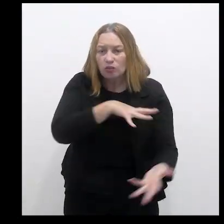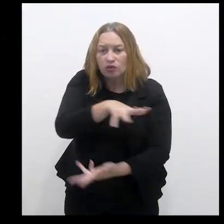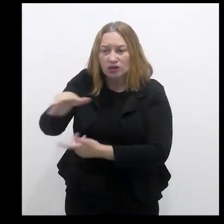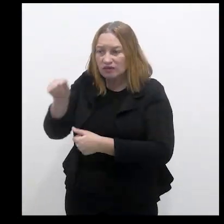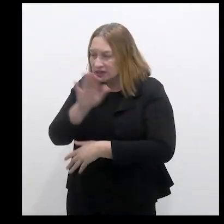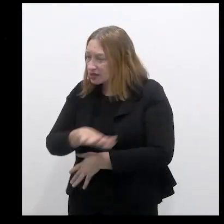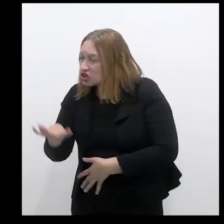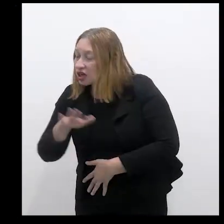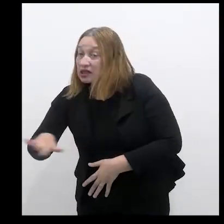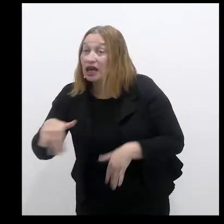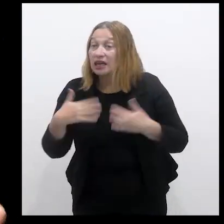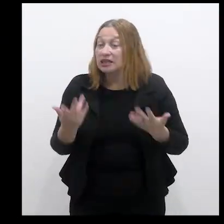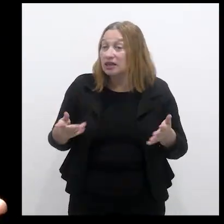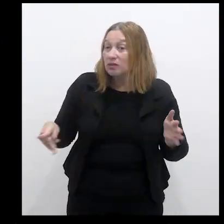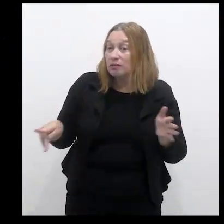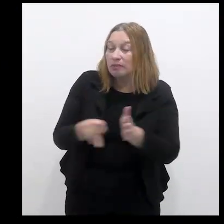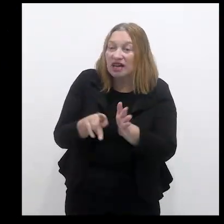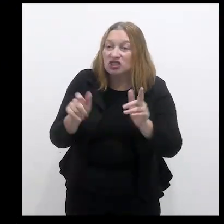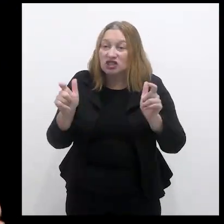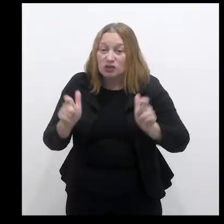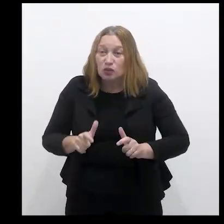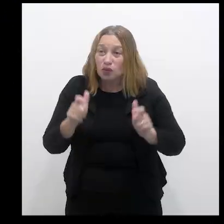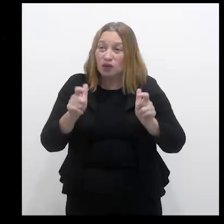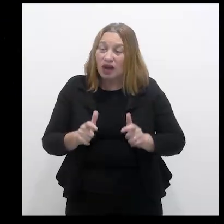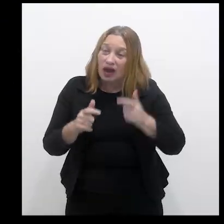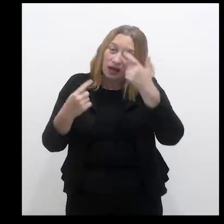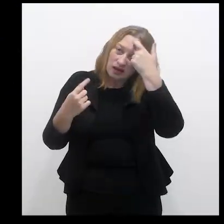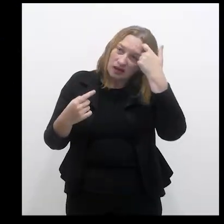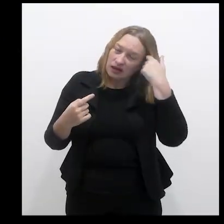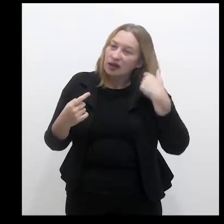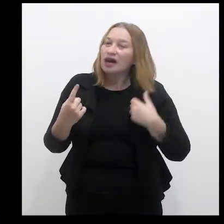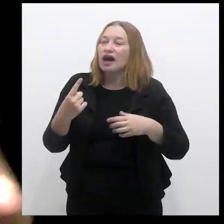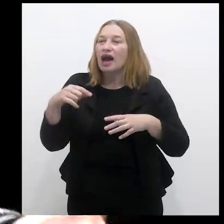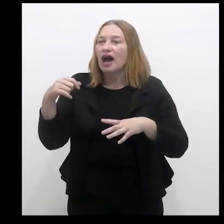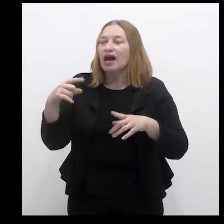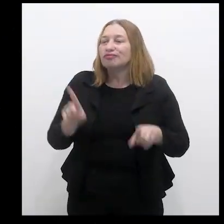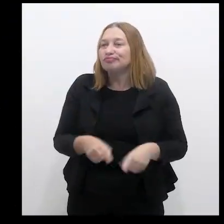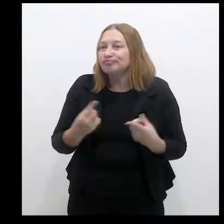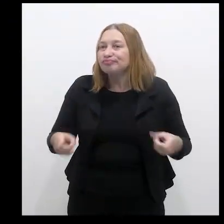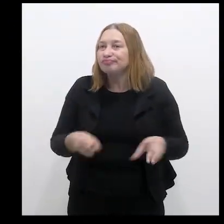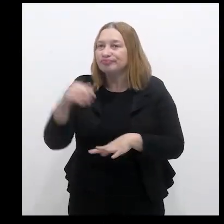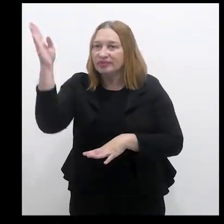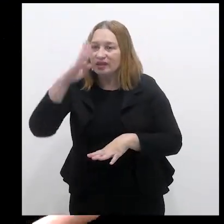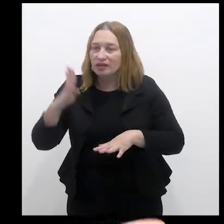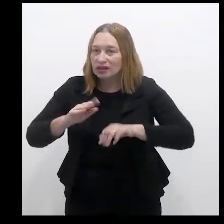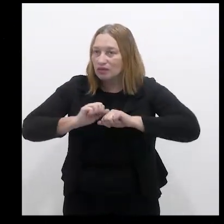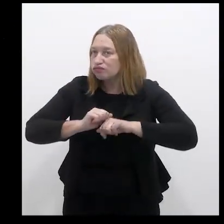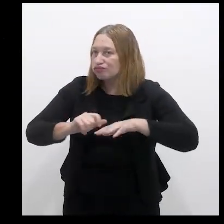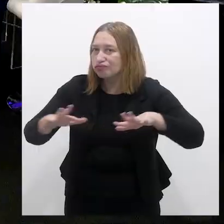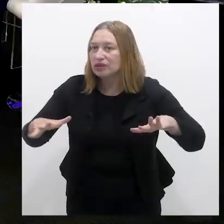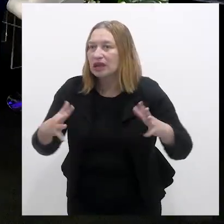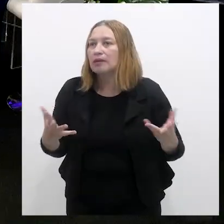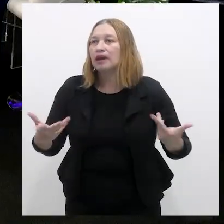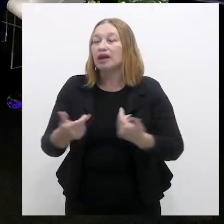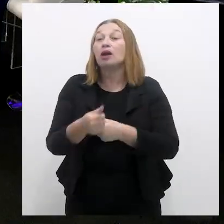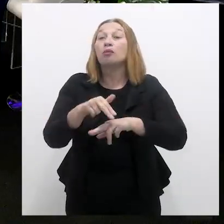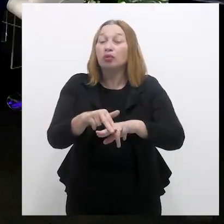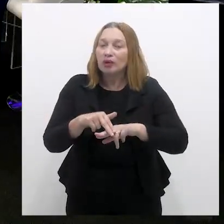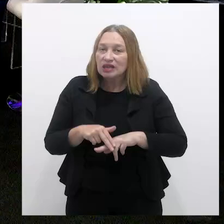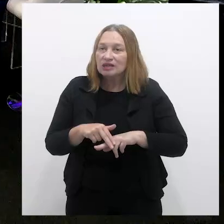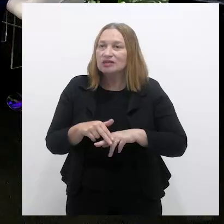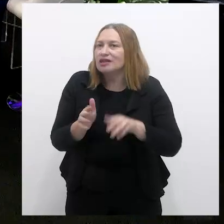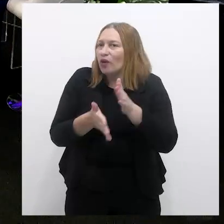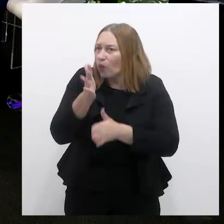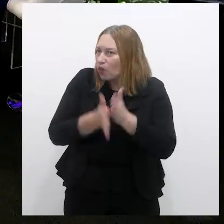né, para o universo infantil. Então, acho que parte muito desse lugar, até porque a música brasileira é muito ampla e muito maravilhosa,